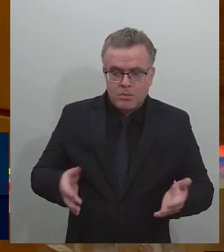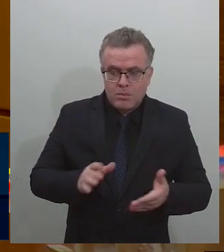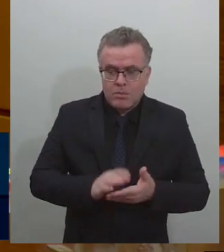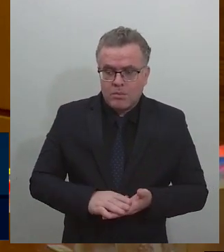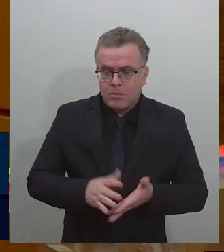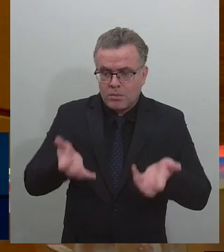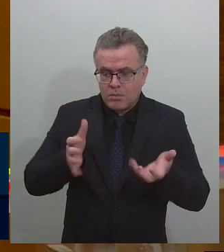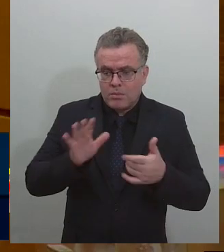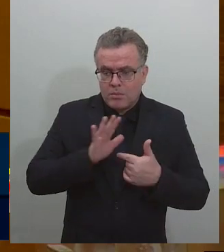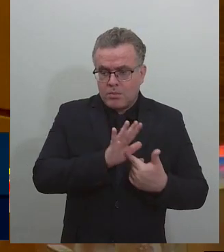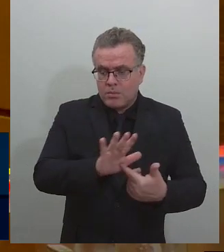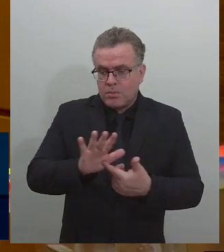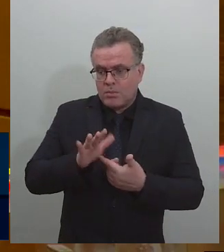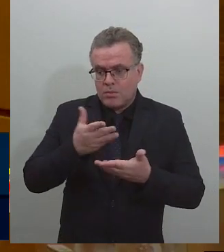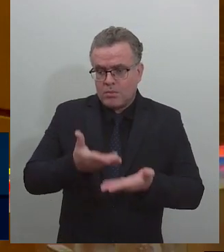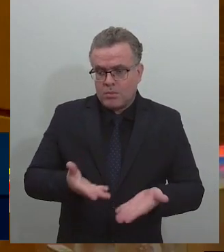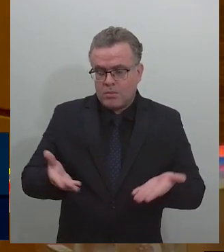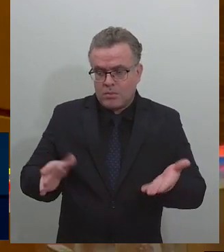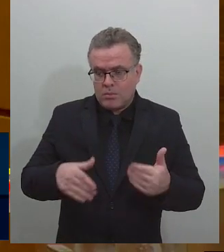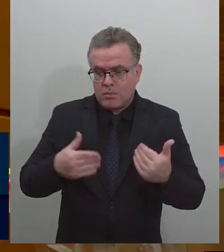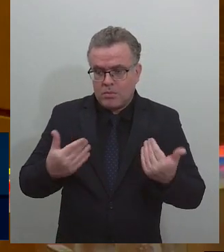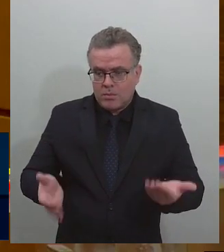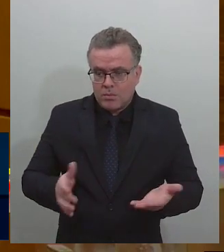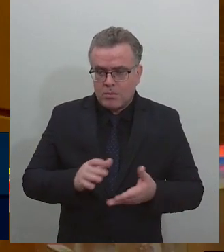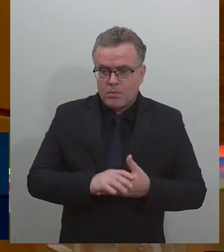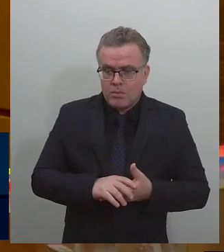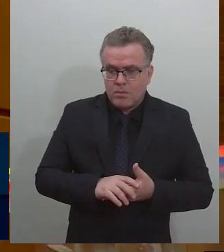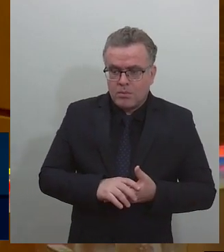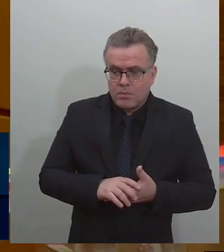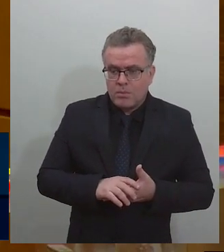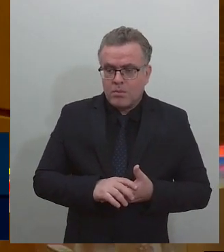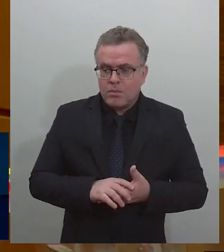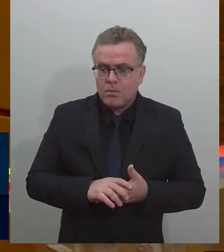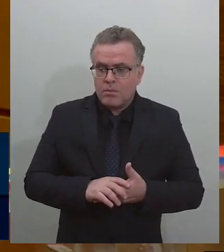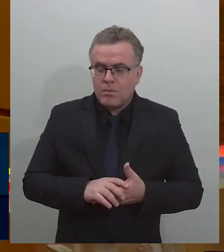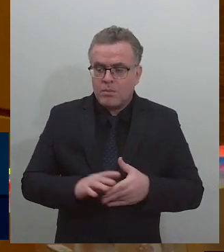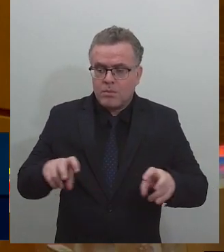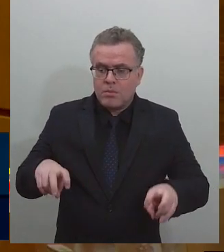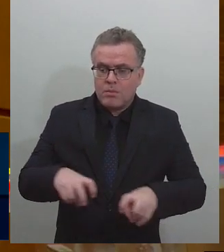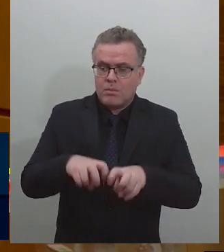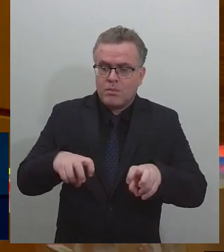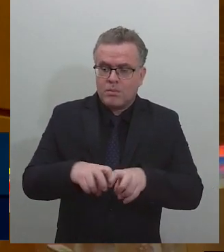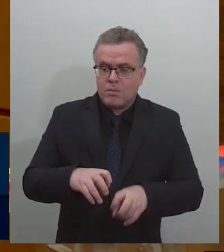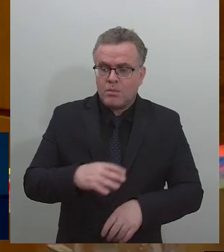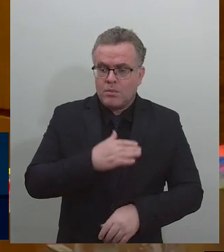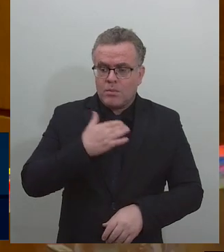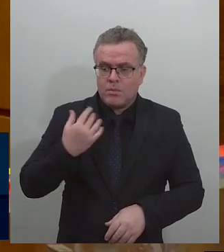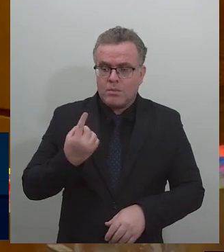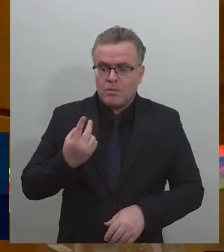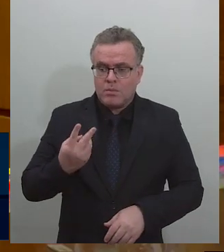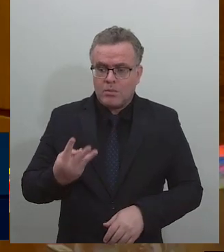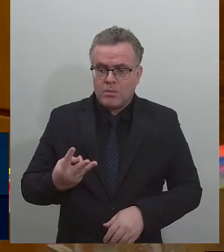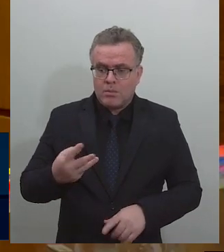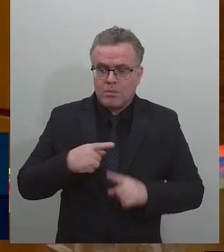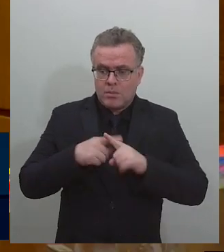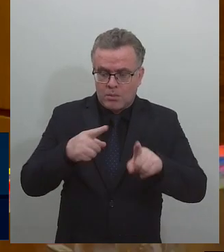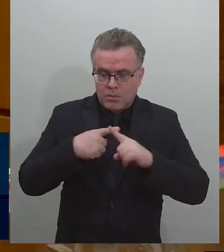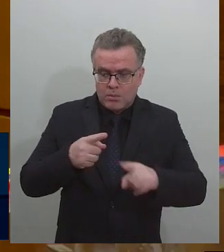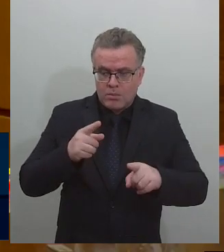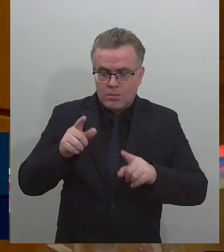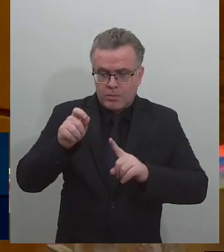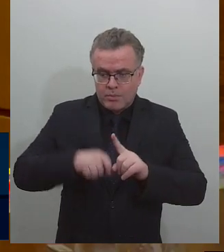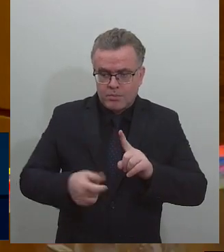diante dessas mortes, a denúncia que eu recebi no mês passado, que faz